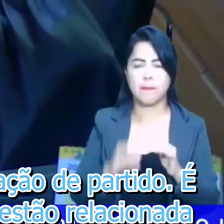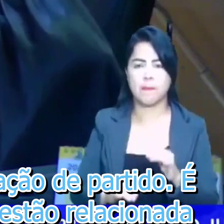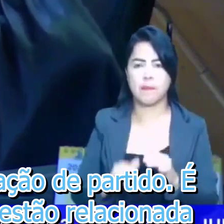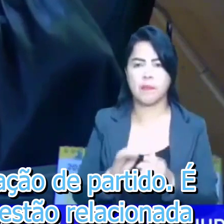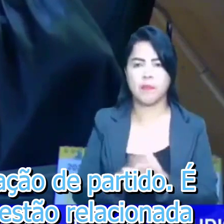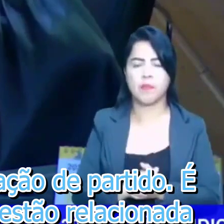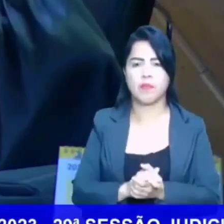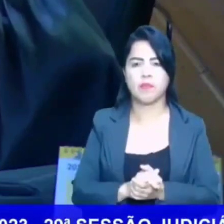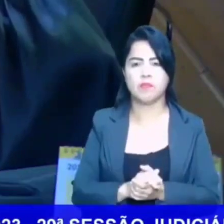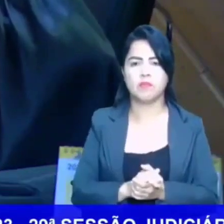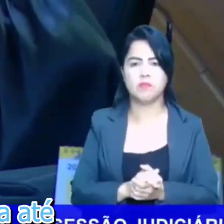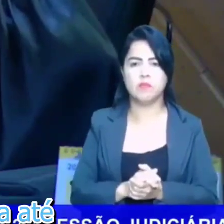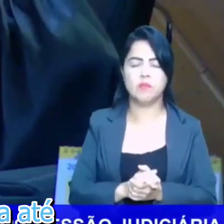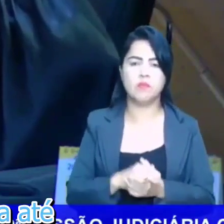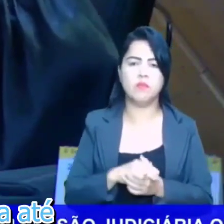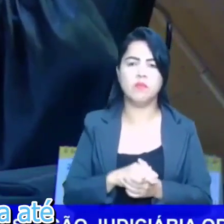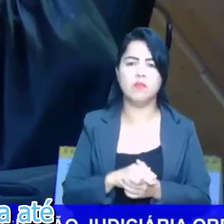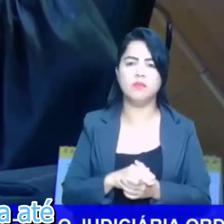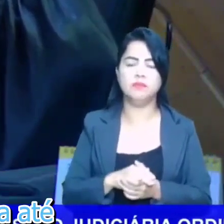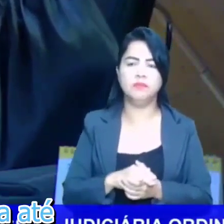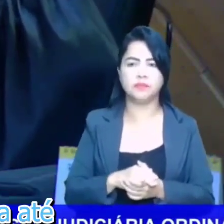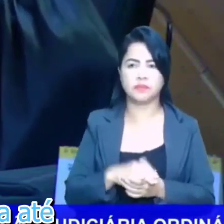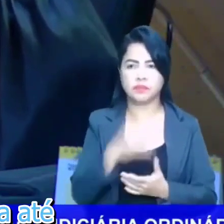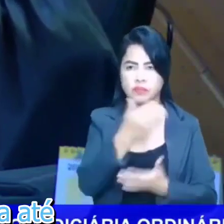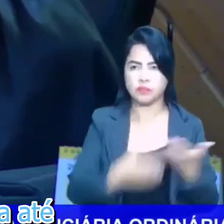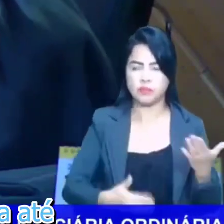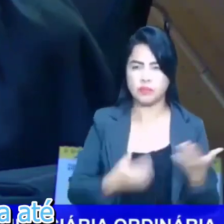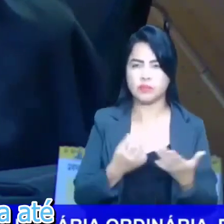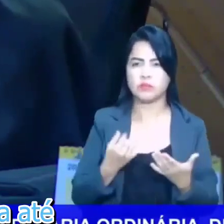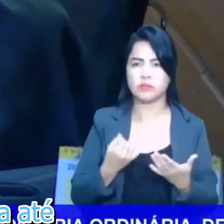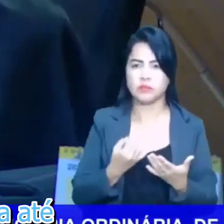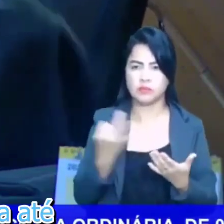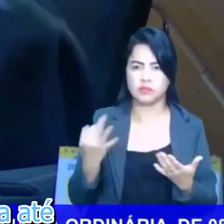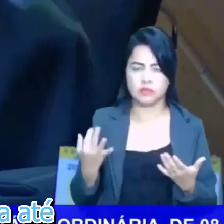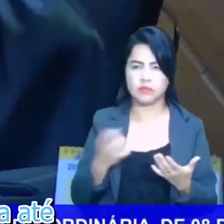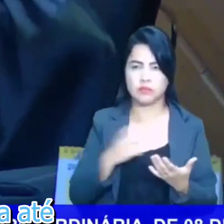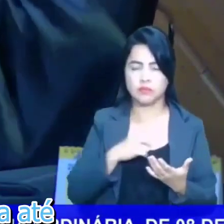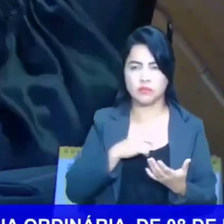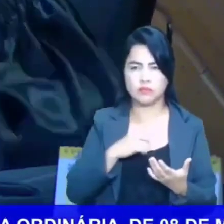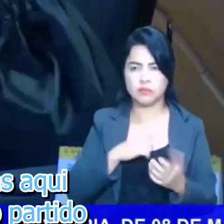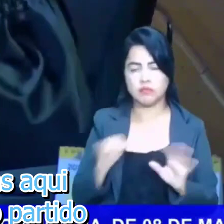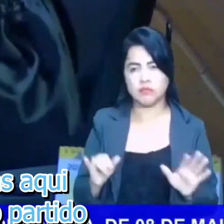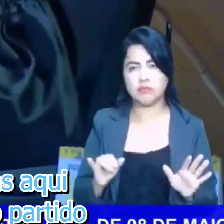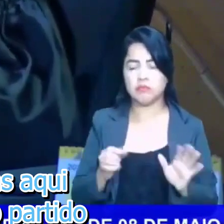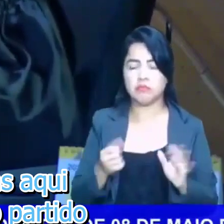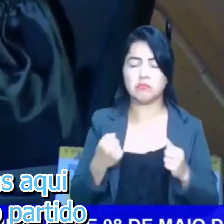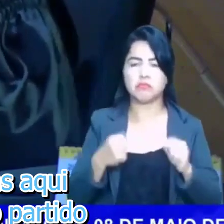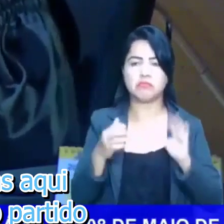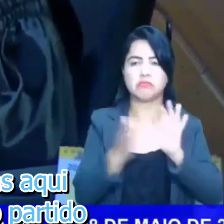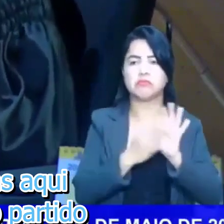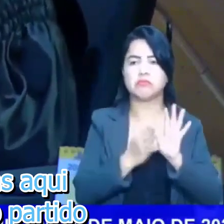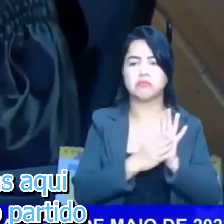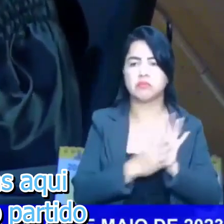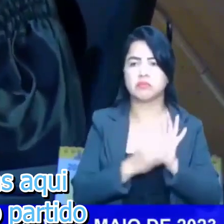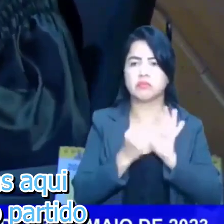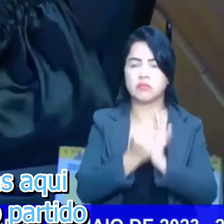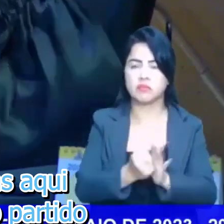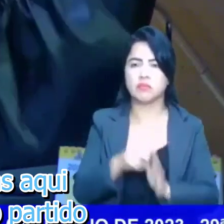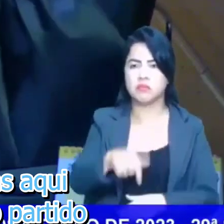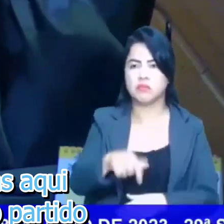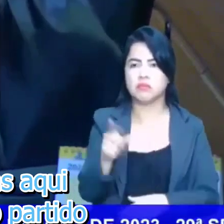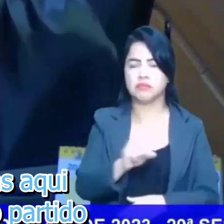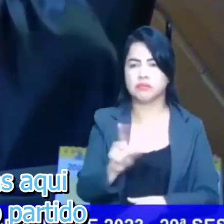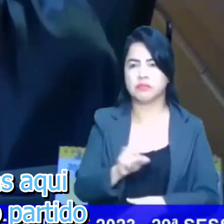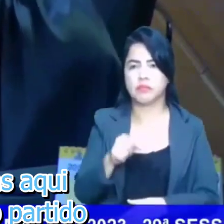relacionada com prestação de conta ou com outra, eu acho que seria até defensável, em tese, não é, alguma sustentação, mas aqui